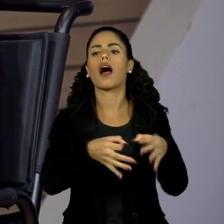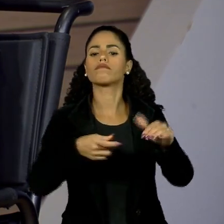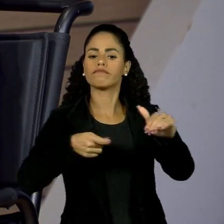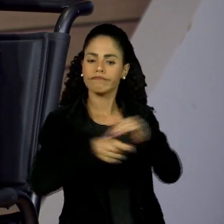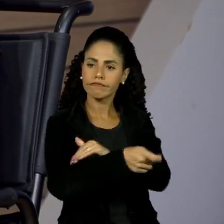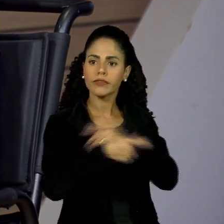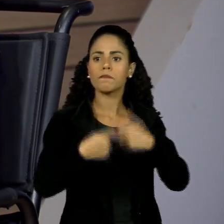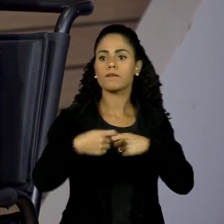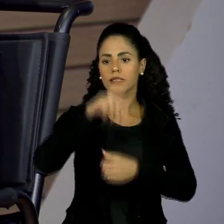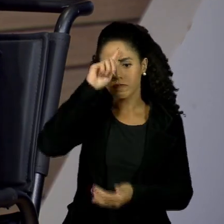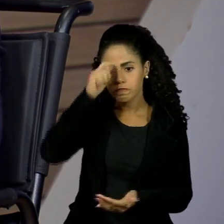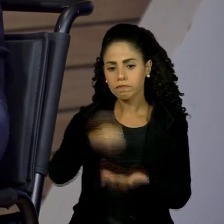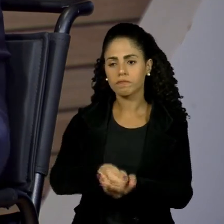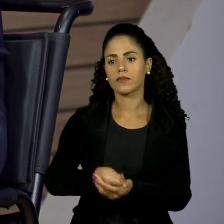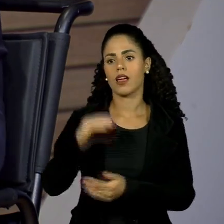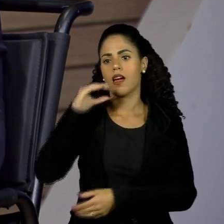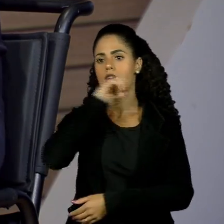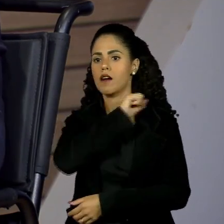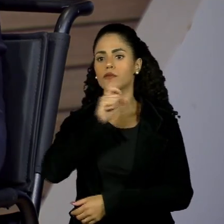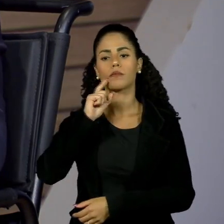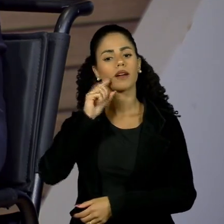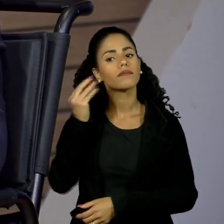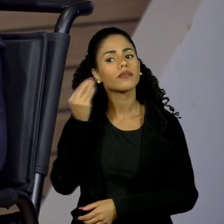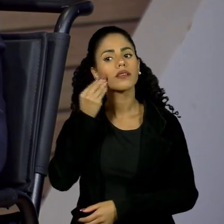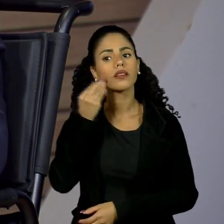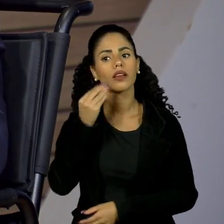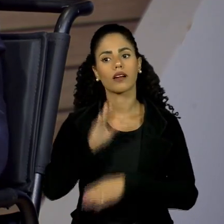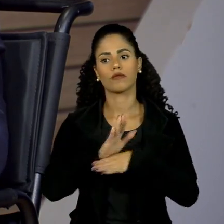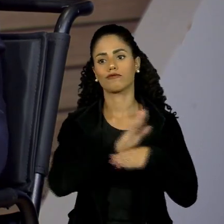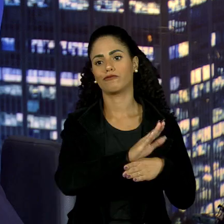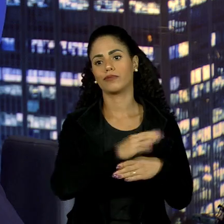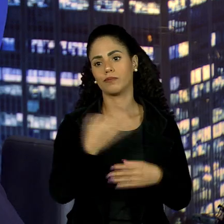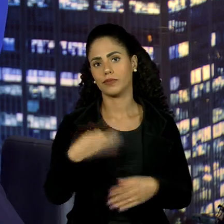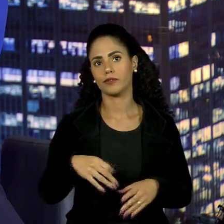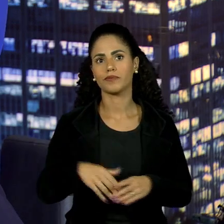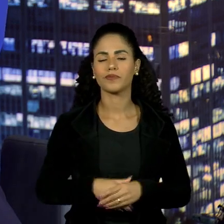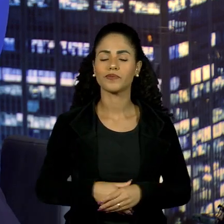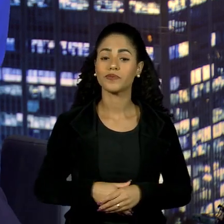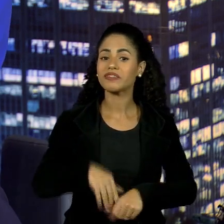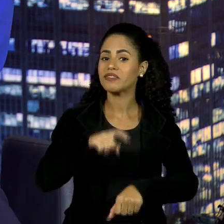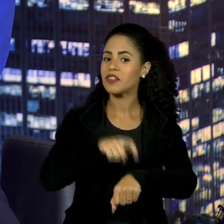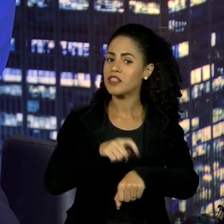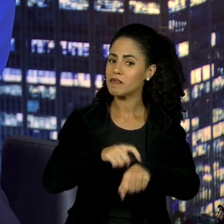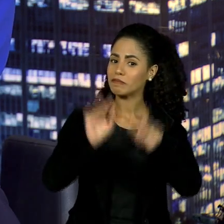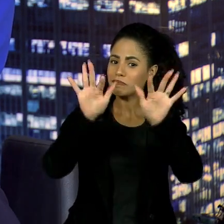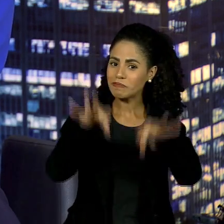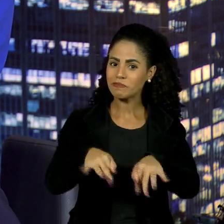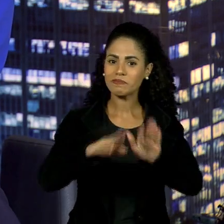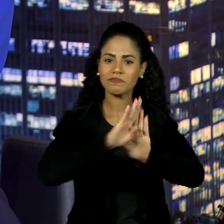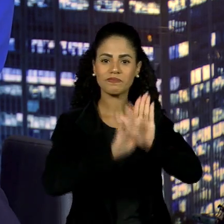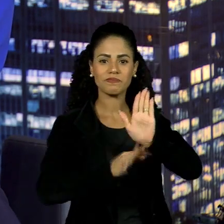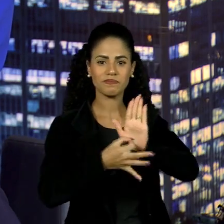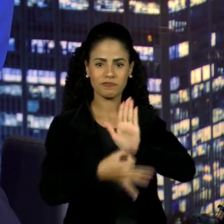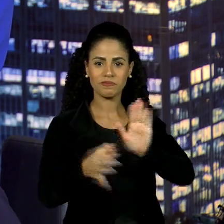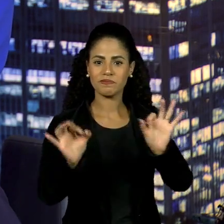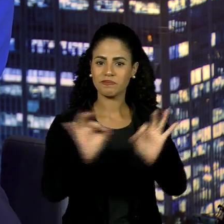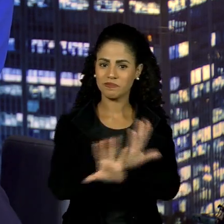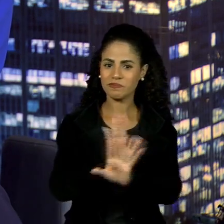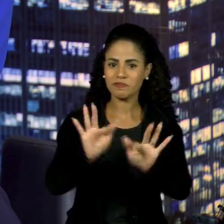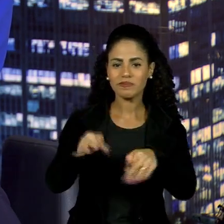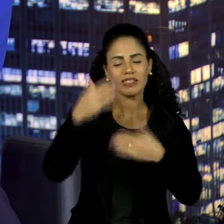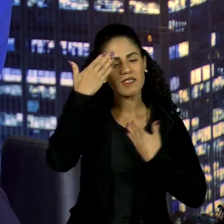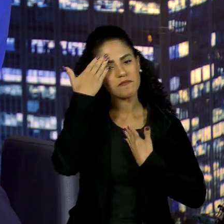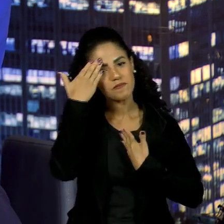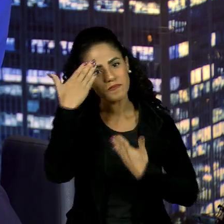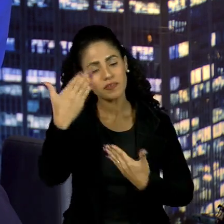providências que são de sua obrigação para que a gente reveja os valores. Bom, gente, o tempo acabou, o Opinião fica por aqui. Eu queria agradecer